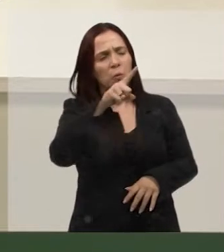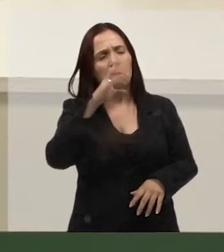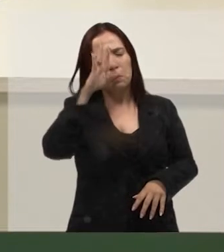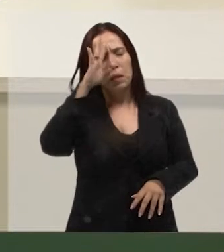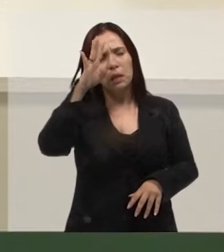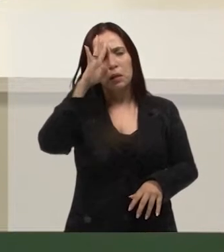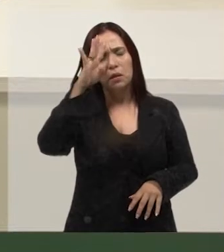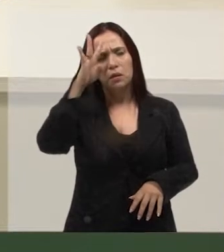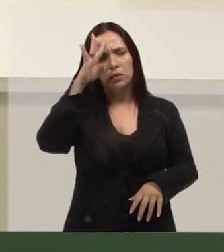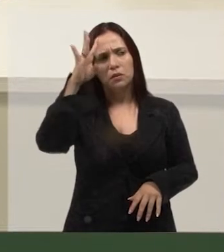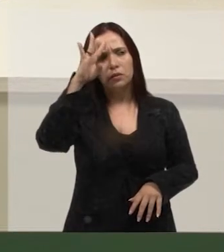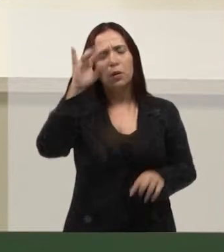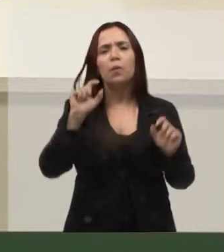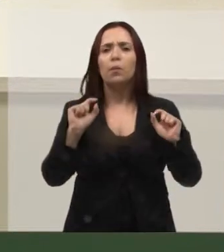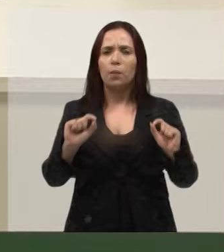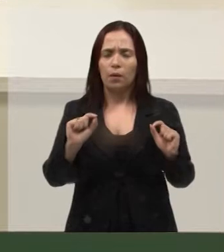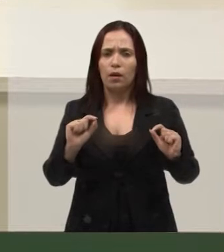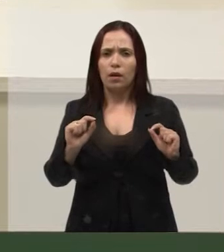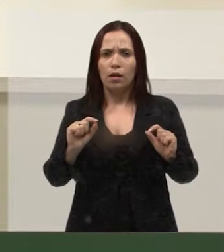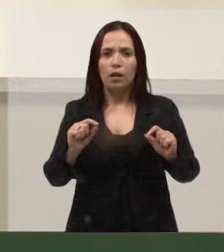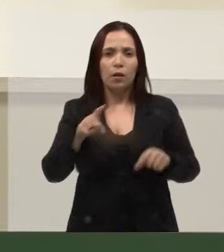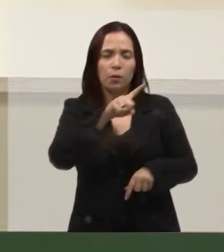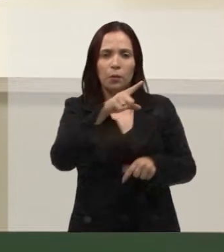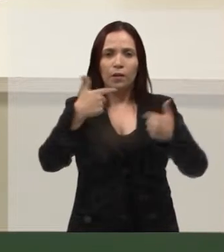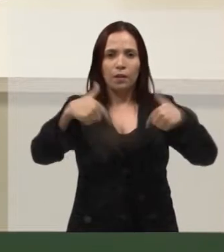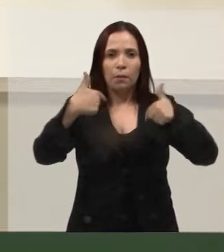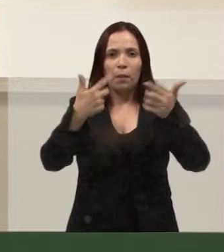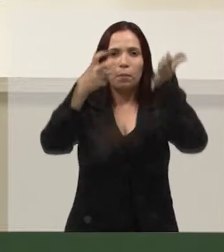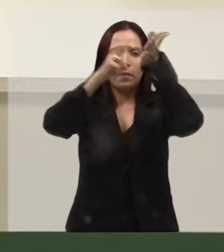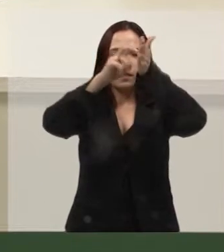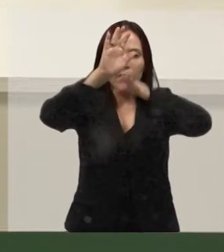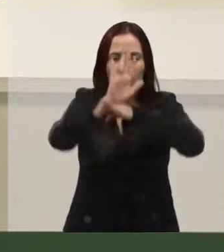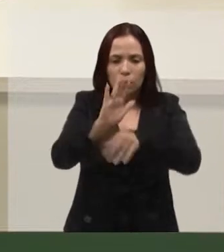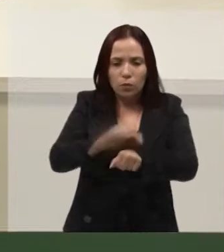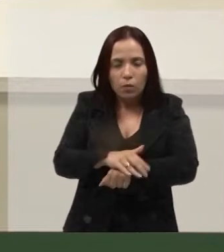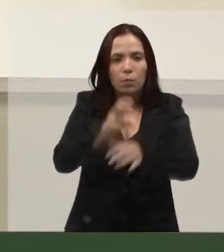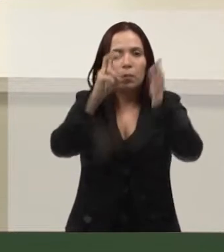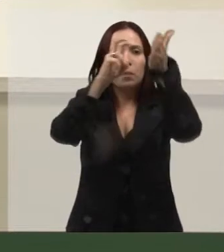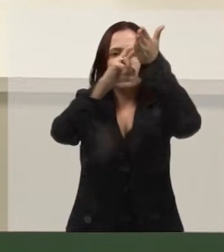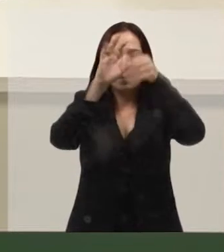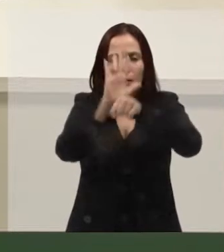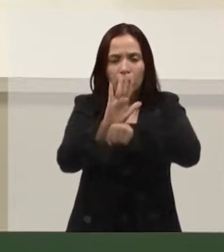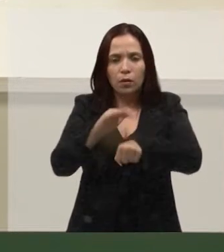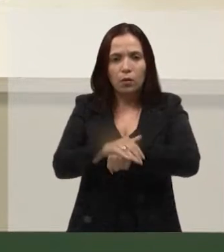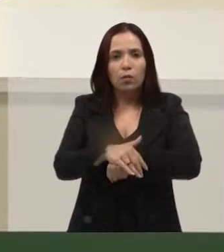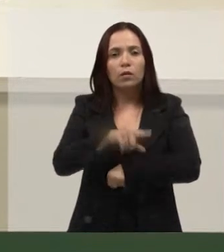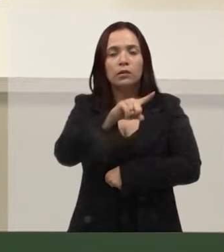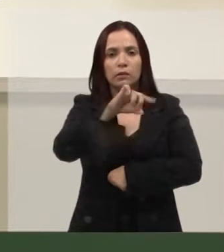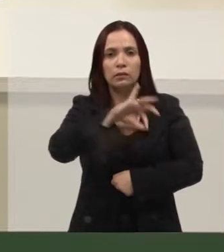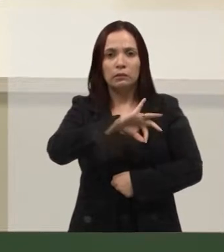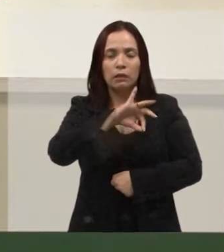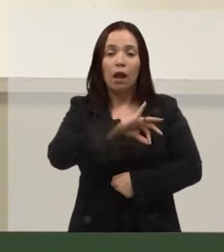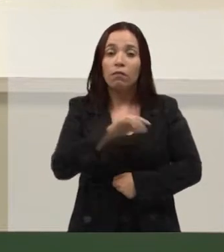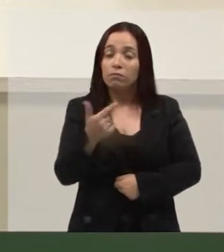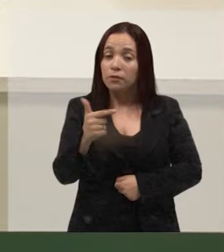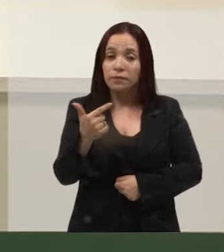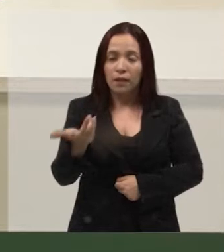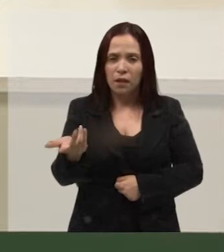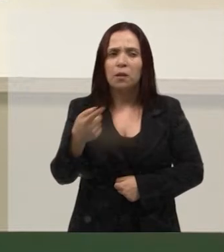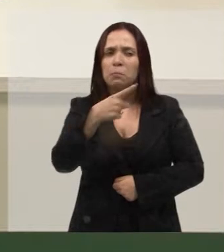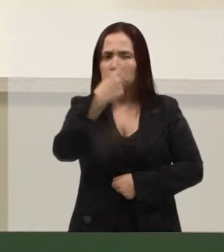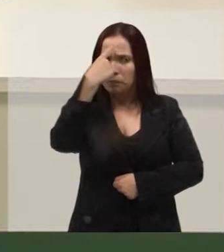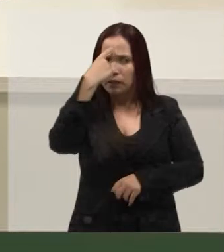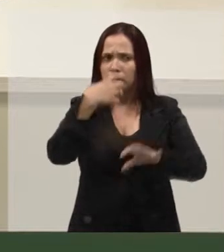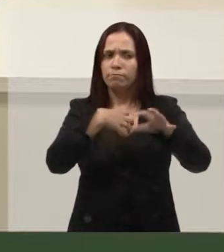você literalmente trabalhar de dia, de tarde, de noite, e você não tem nenhum dinheiro no outro dia